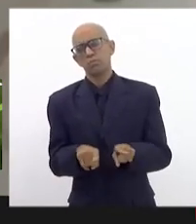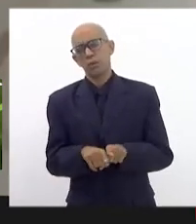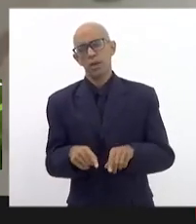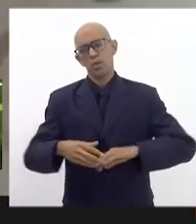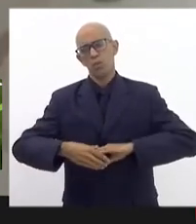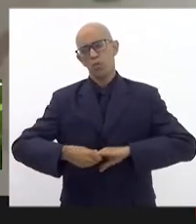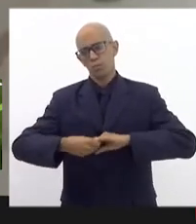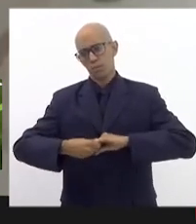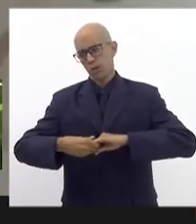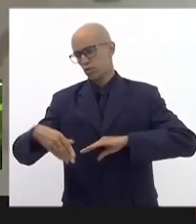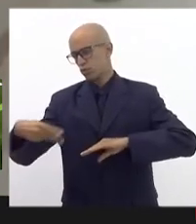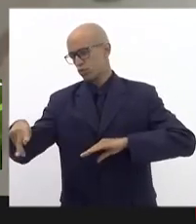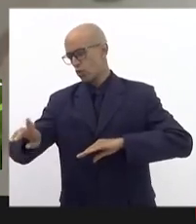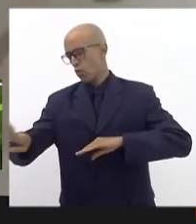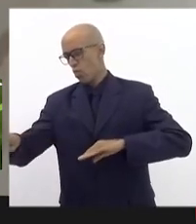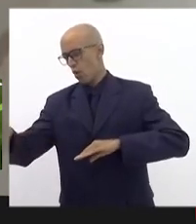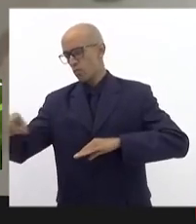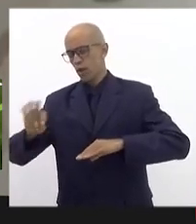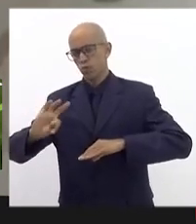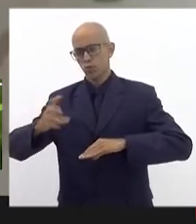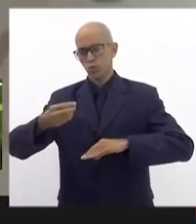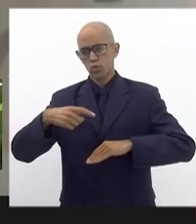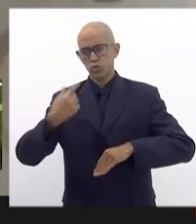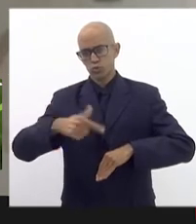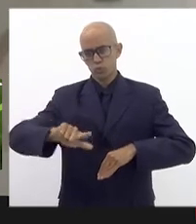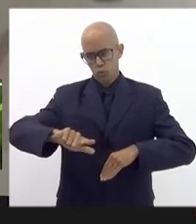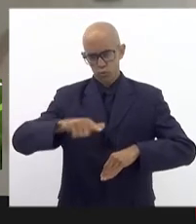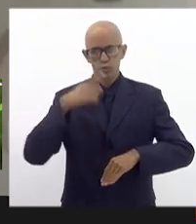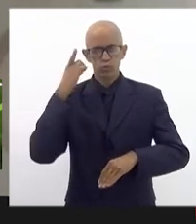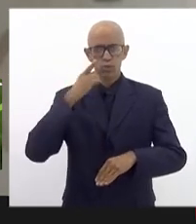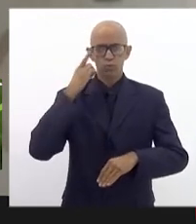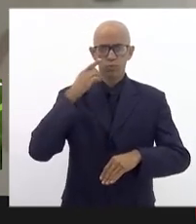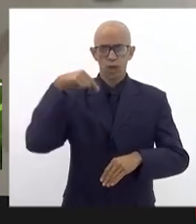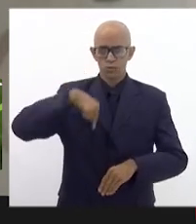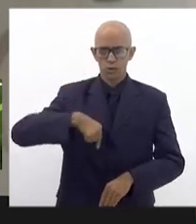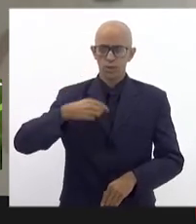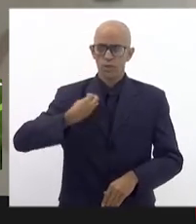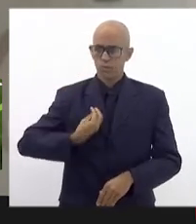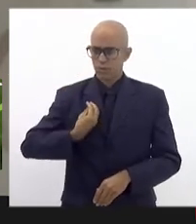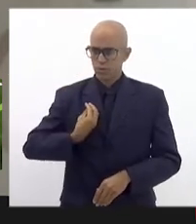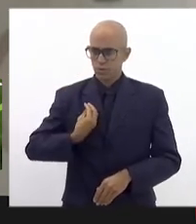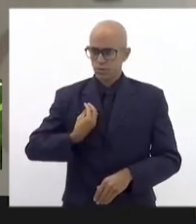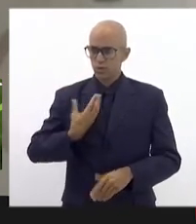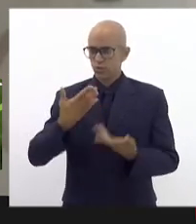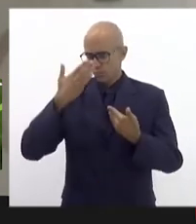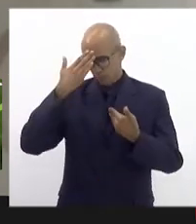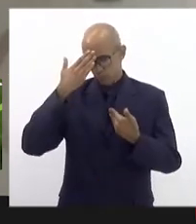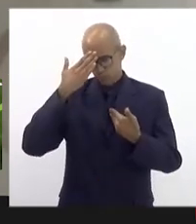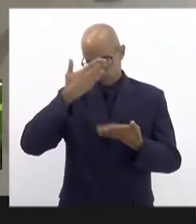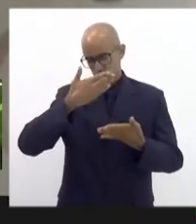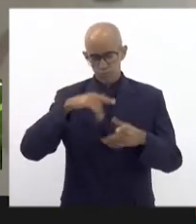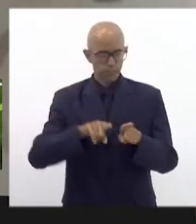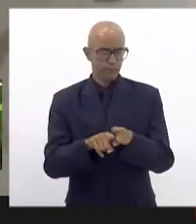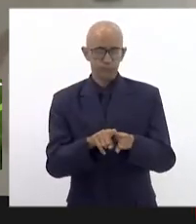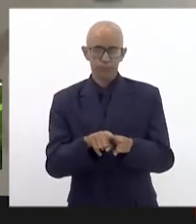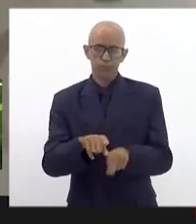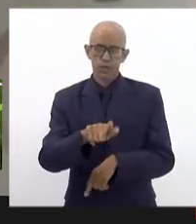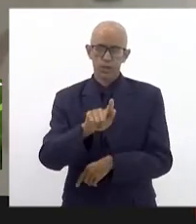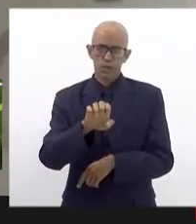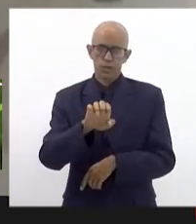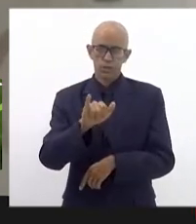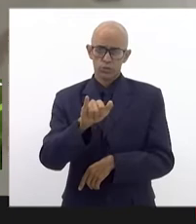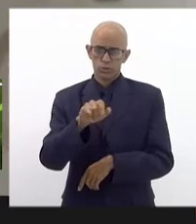em seu nome a todos os outros deputados. Cumprimentar a querida Geisa, que tem sido uma